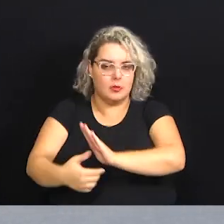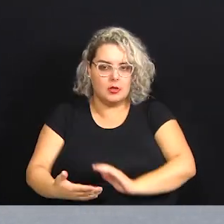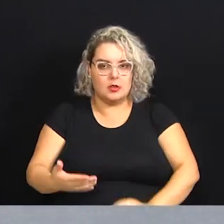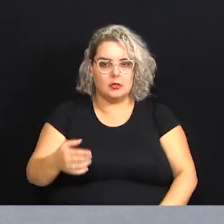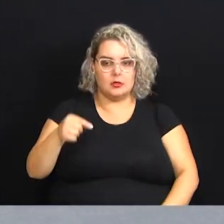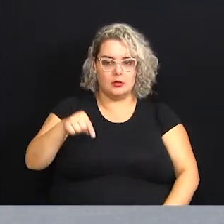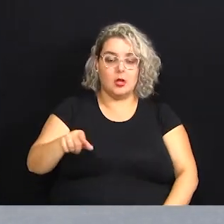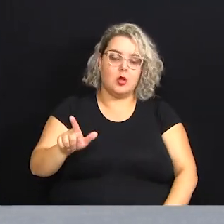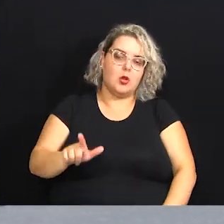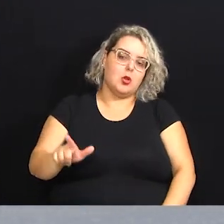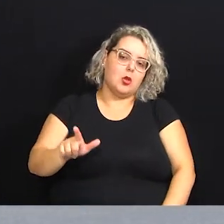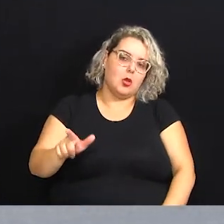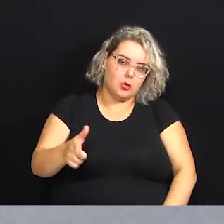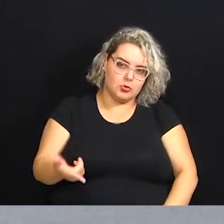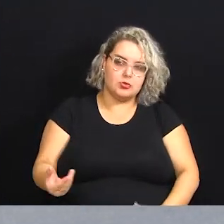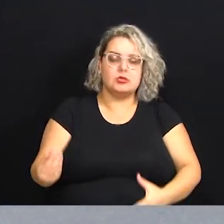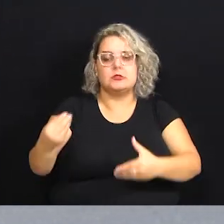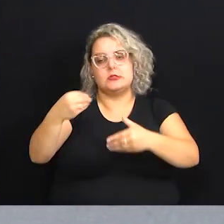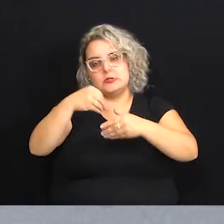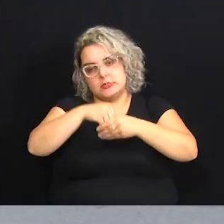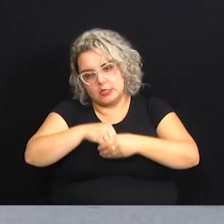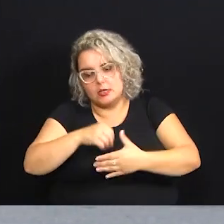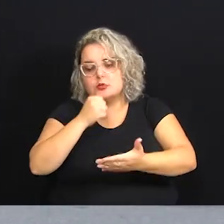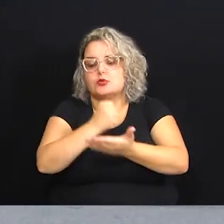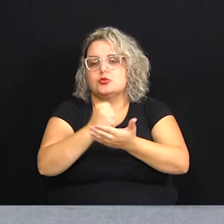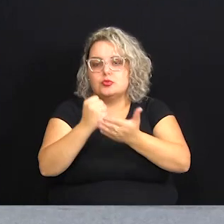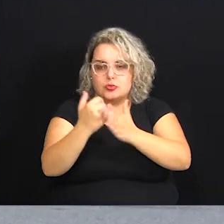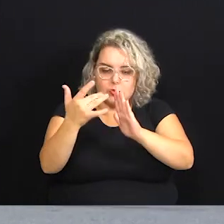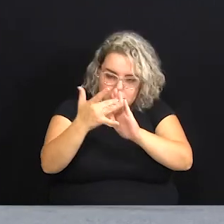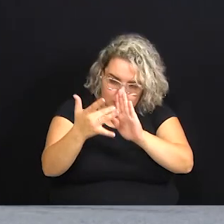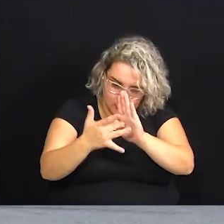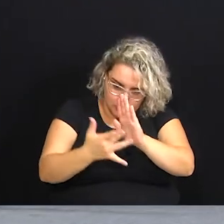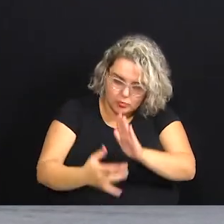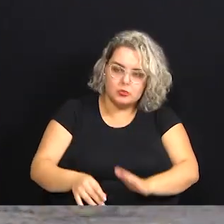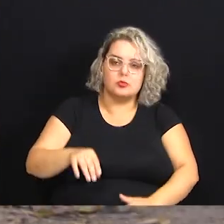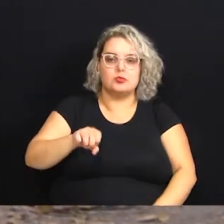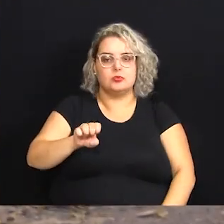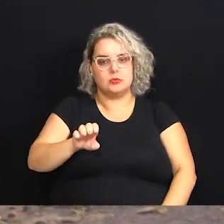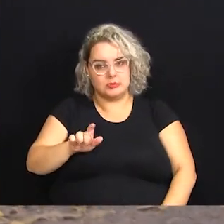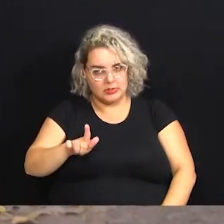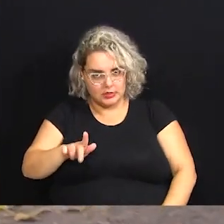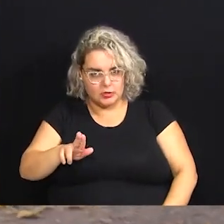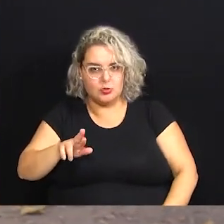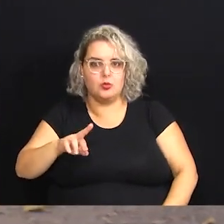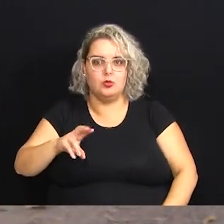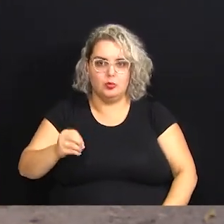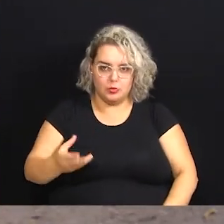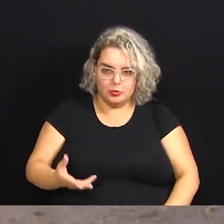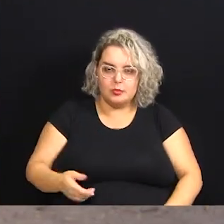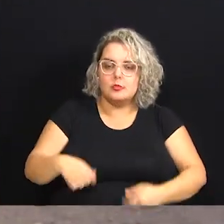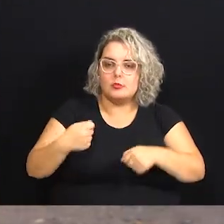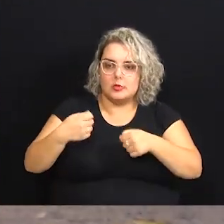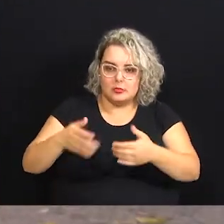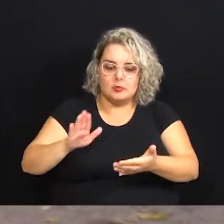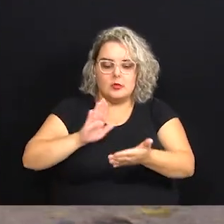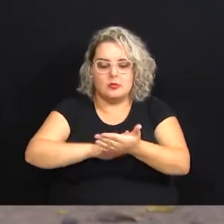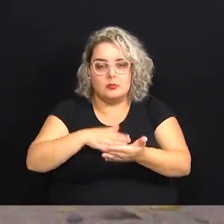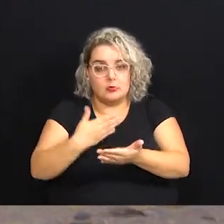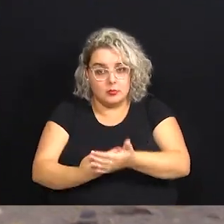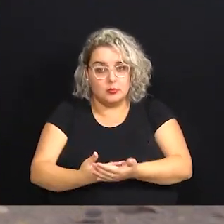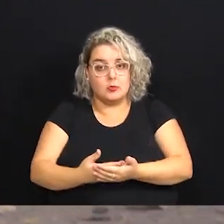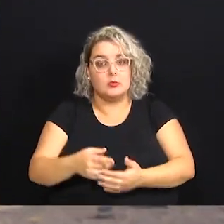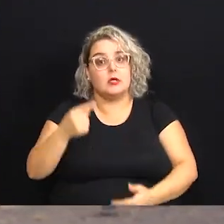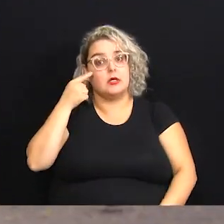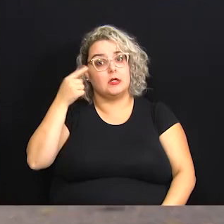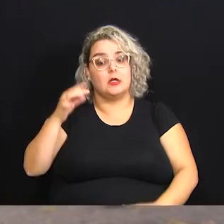carro. Óbvio que dentro das condições gerais do seguro, e a gente precisa aprender a fazer a leitura das condições